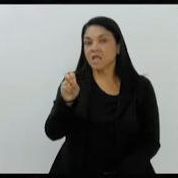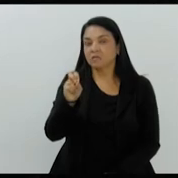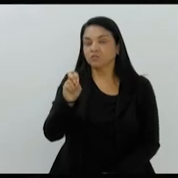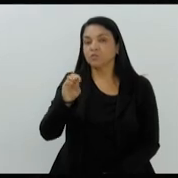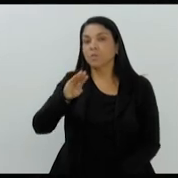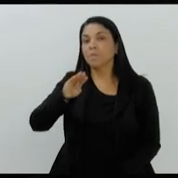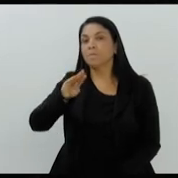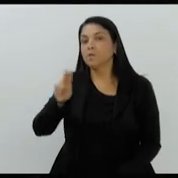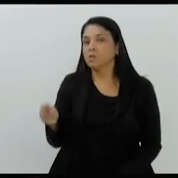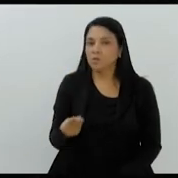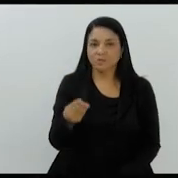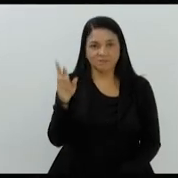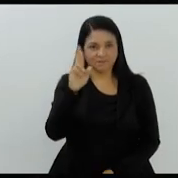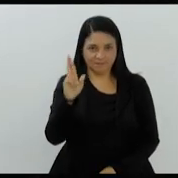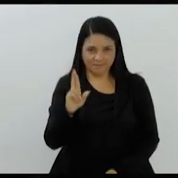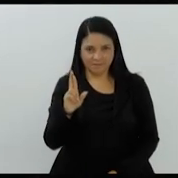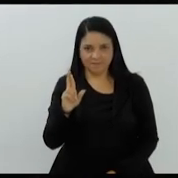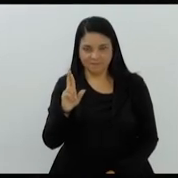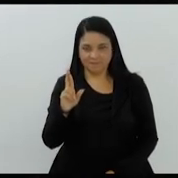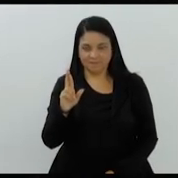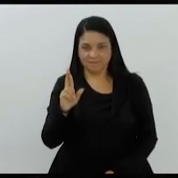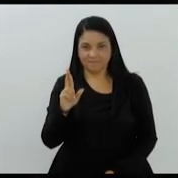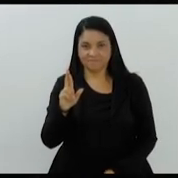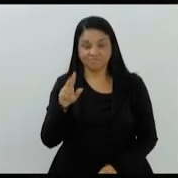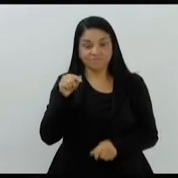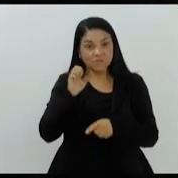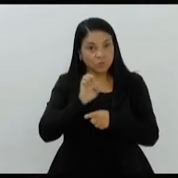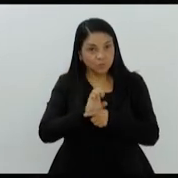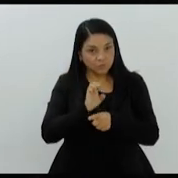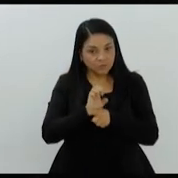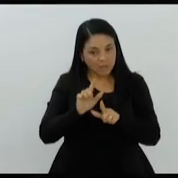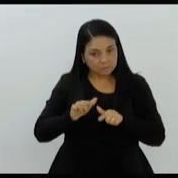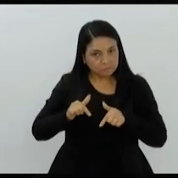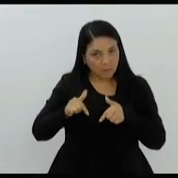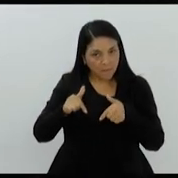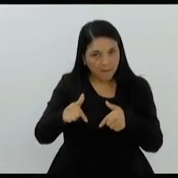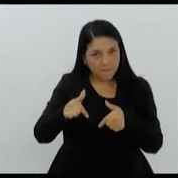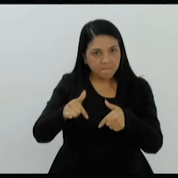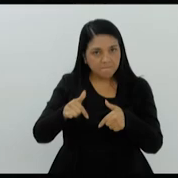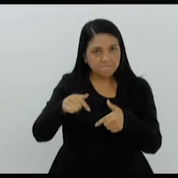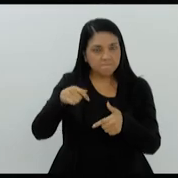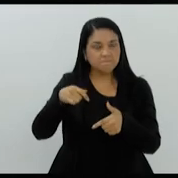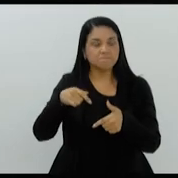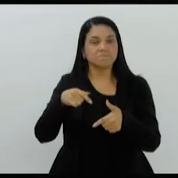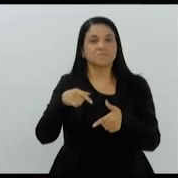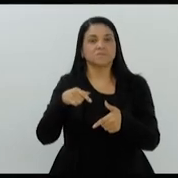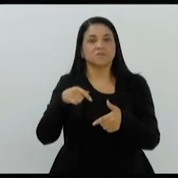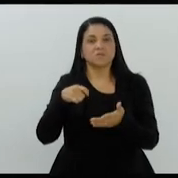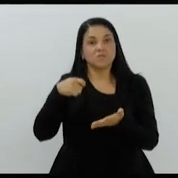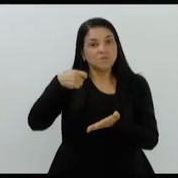R$500 milhões. É função do Estado fazer isso? Não.